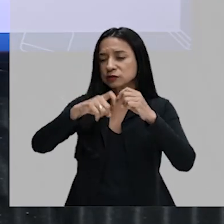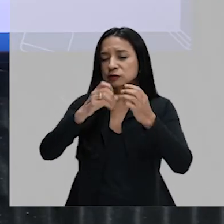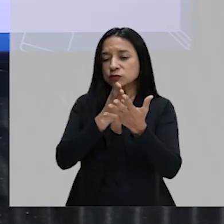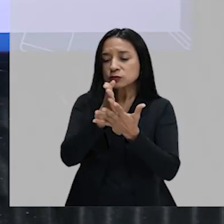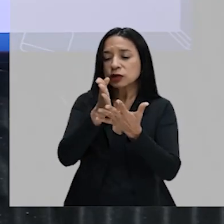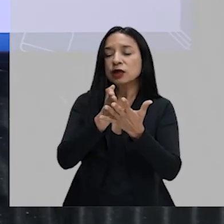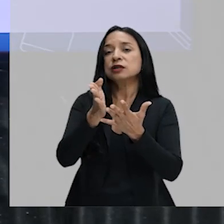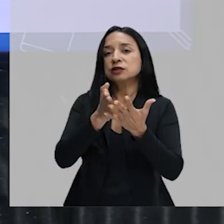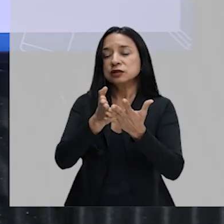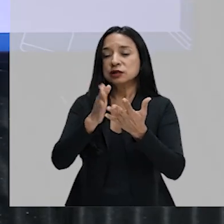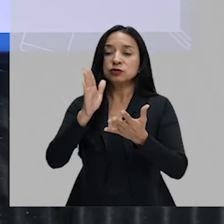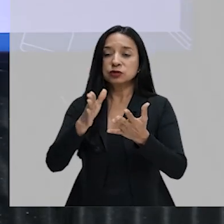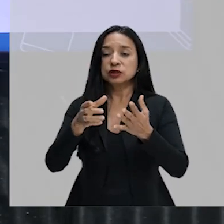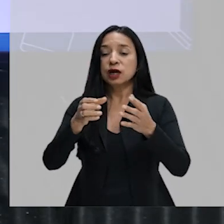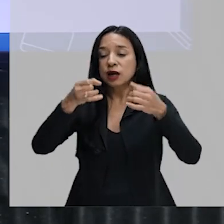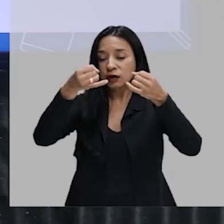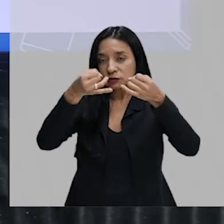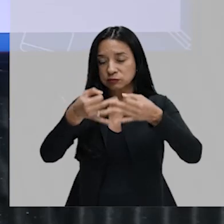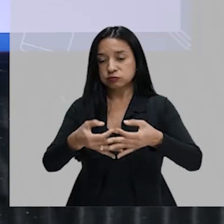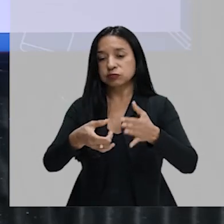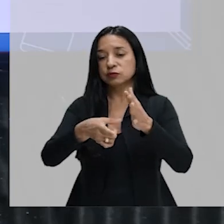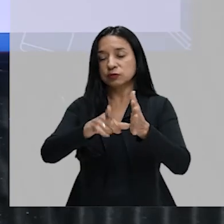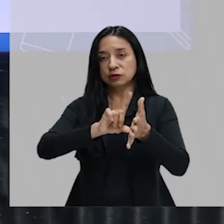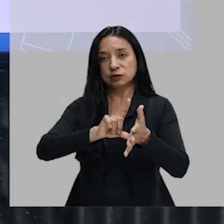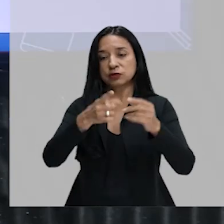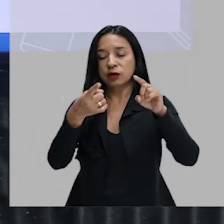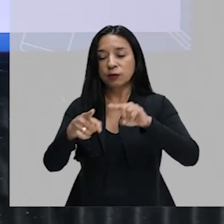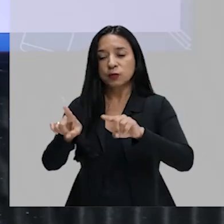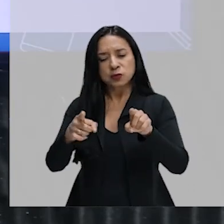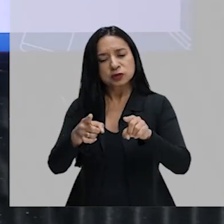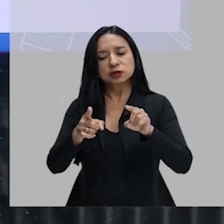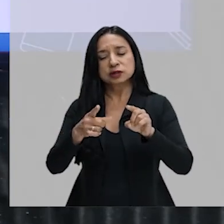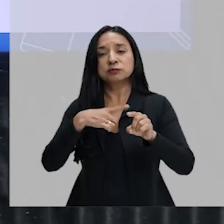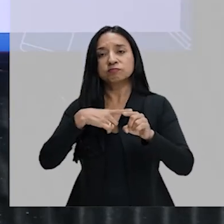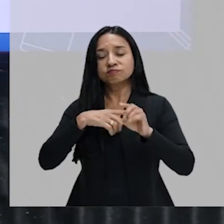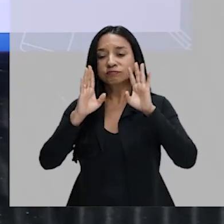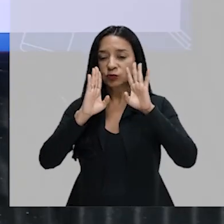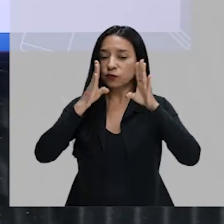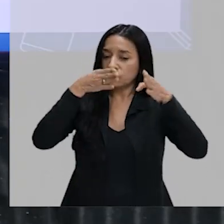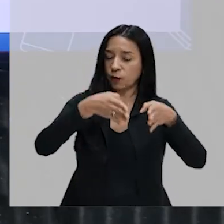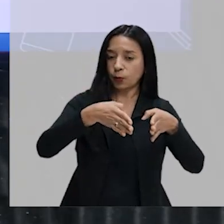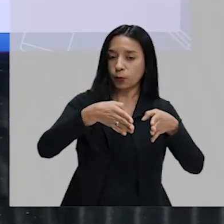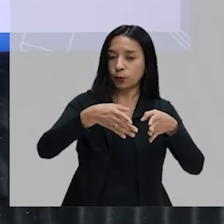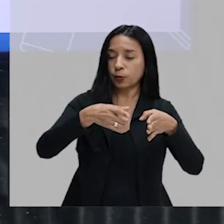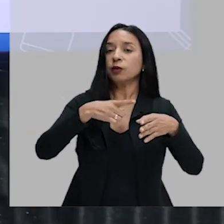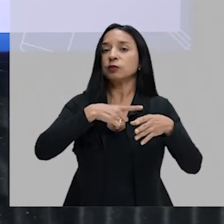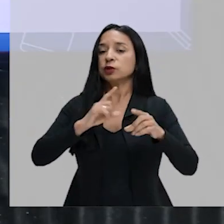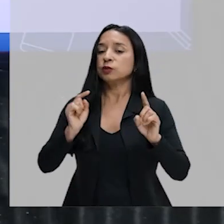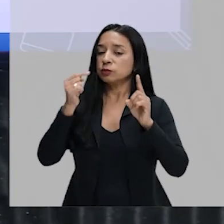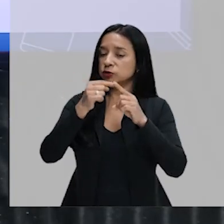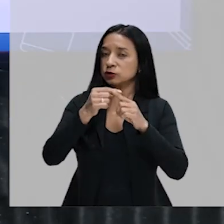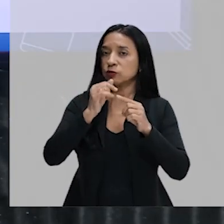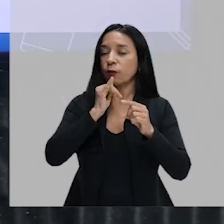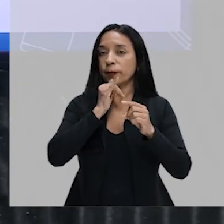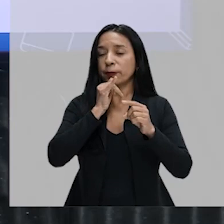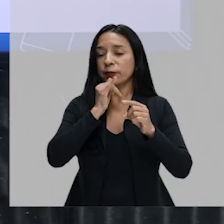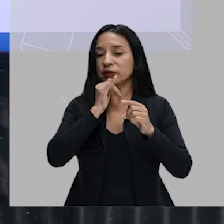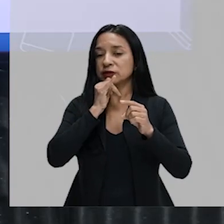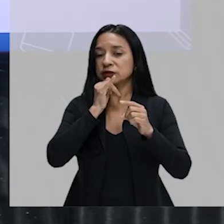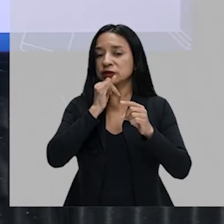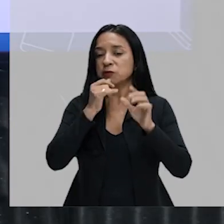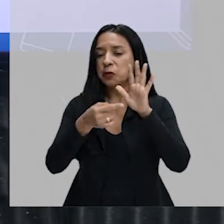pesquisas atuais têm comprovado o poder da música nos organismos vivos. Na biodança, a música